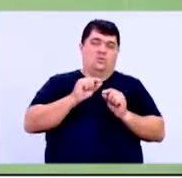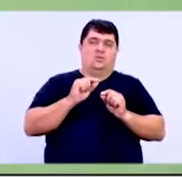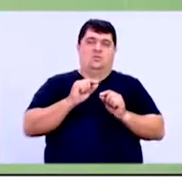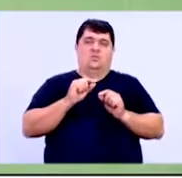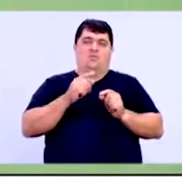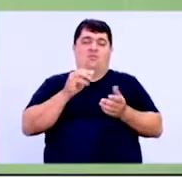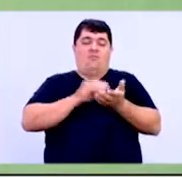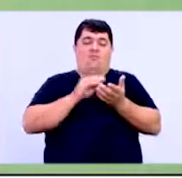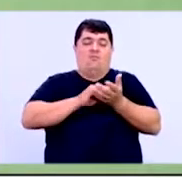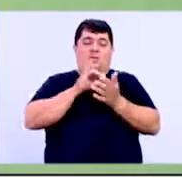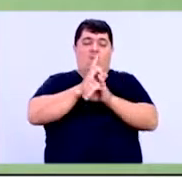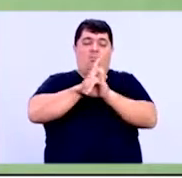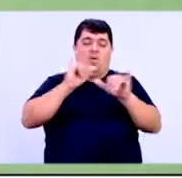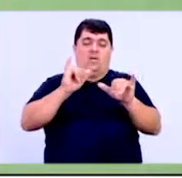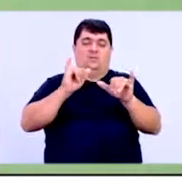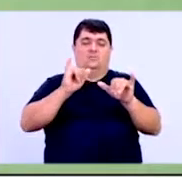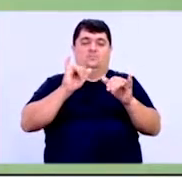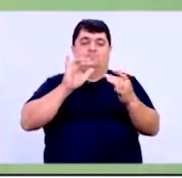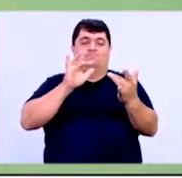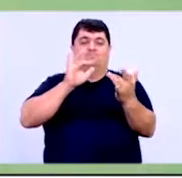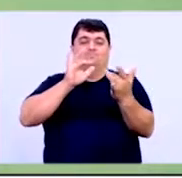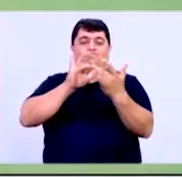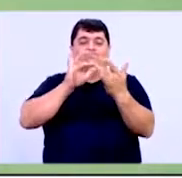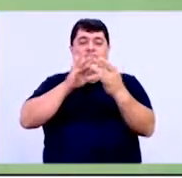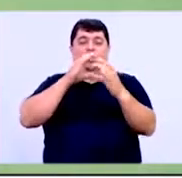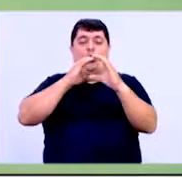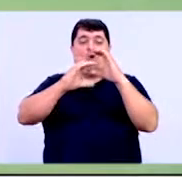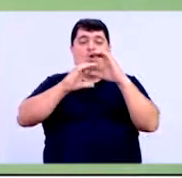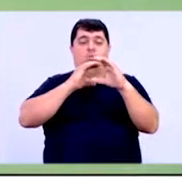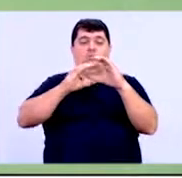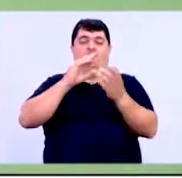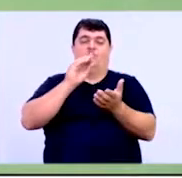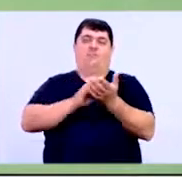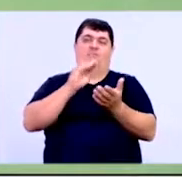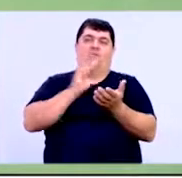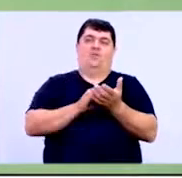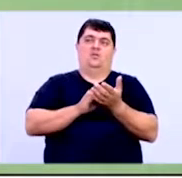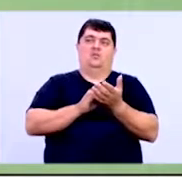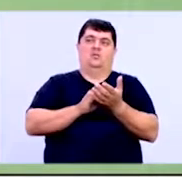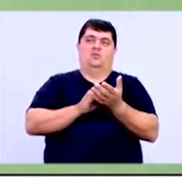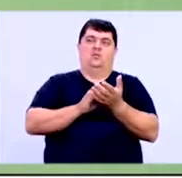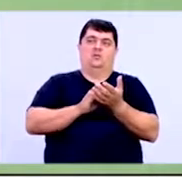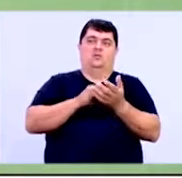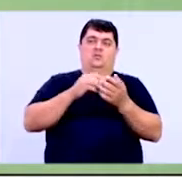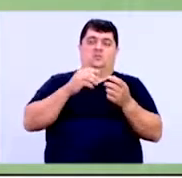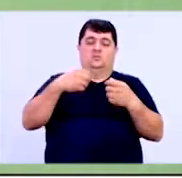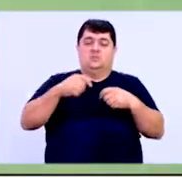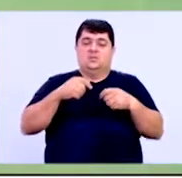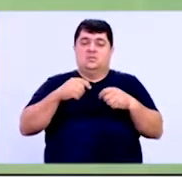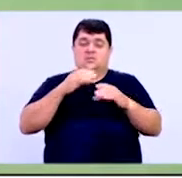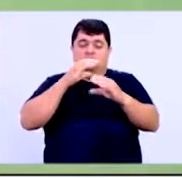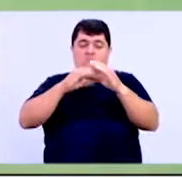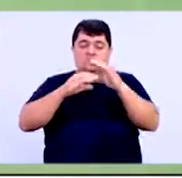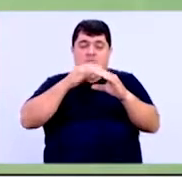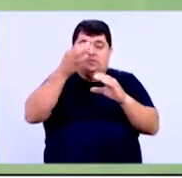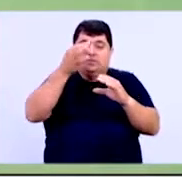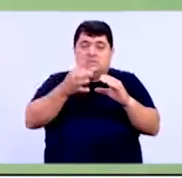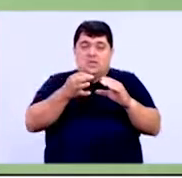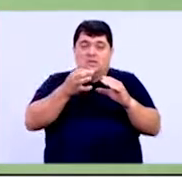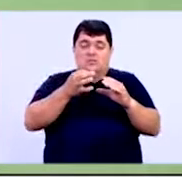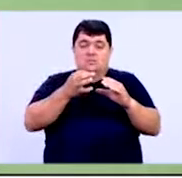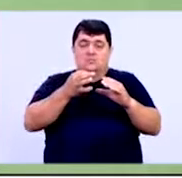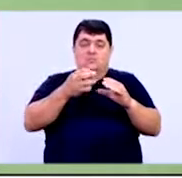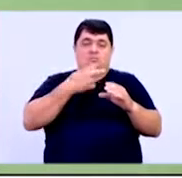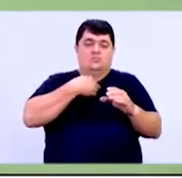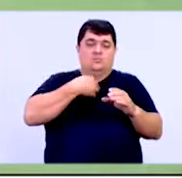de informação. Nesse caso, deve-se sanar as distorções para evitar comprometer outros relatórios. Se